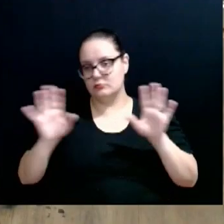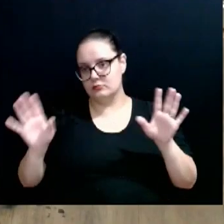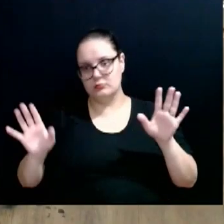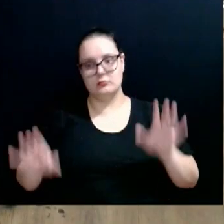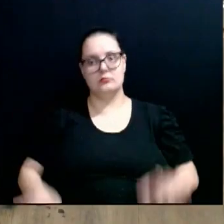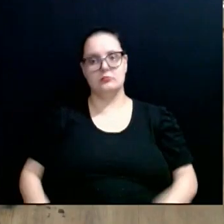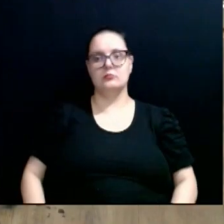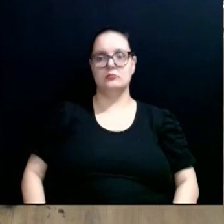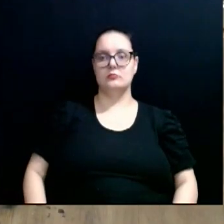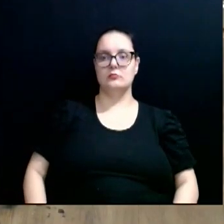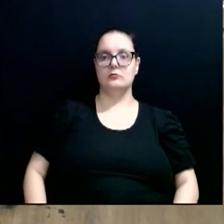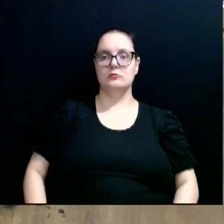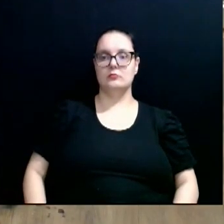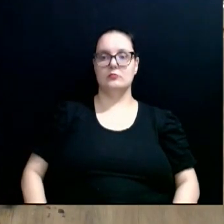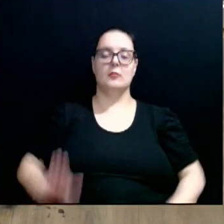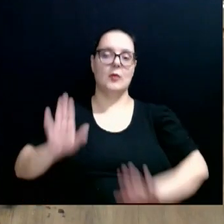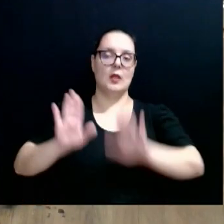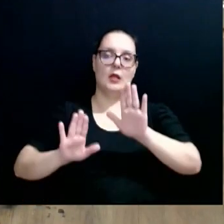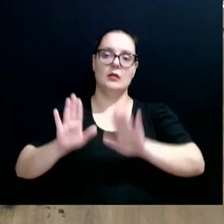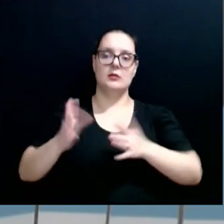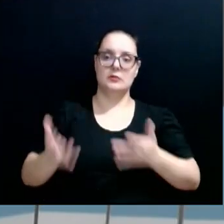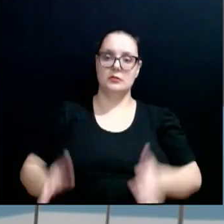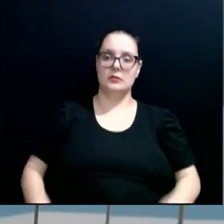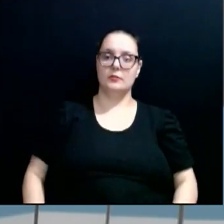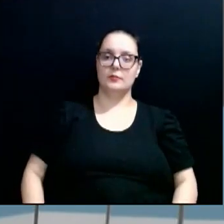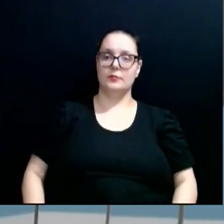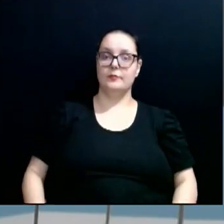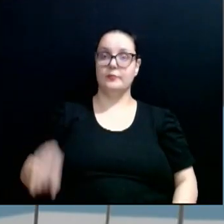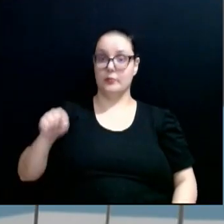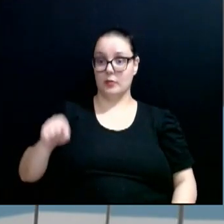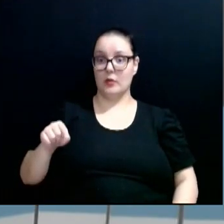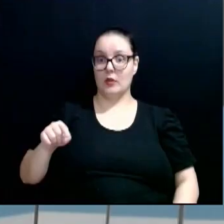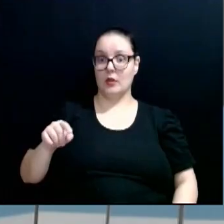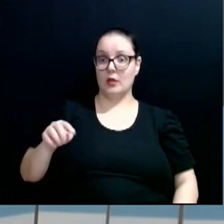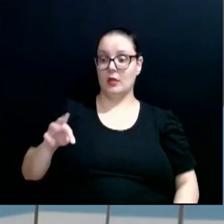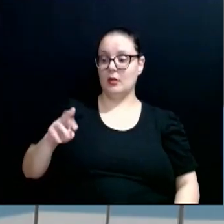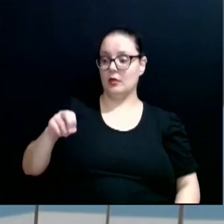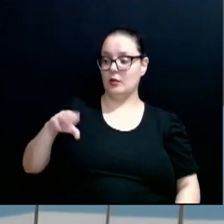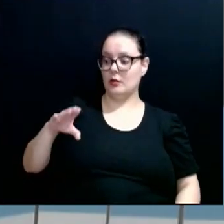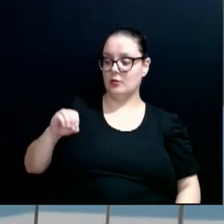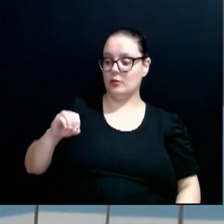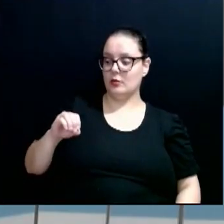da licitação. E essa questão da troncoalimentação, para explicar um pouquinho,